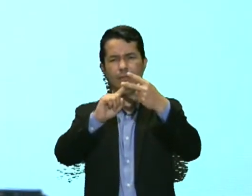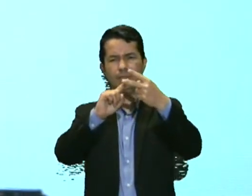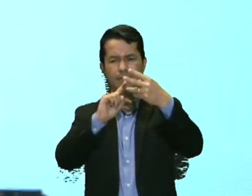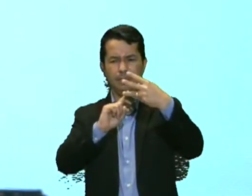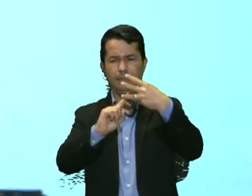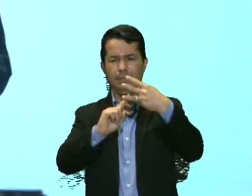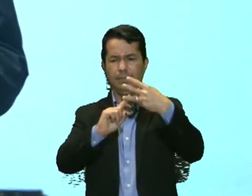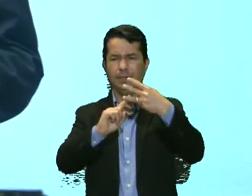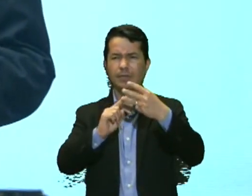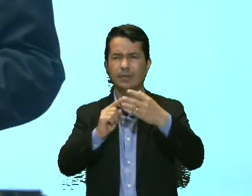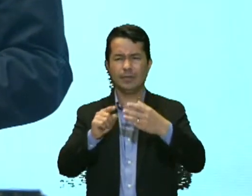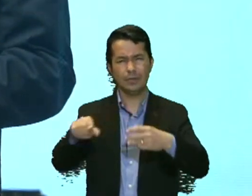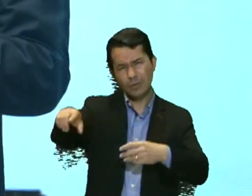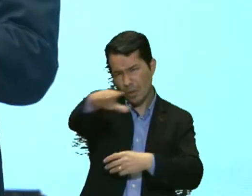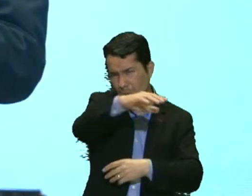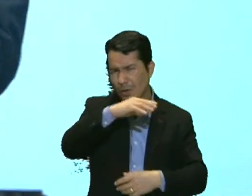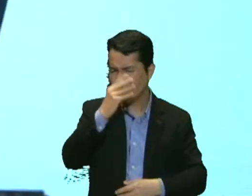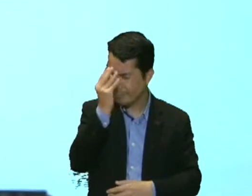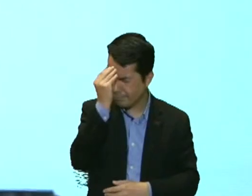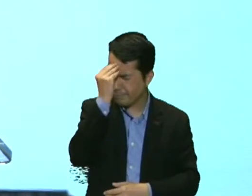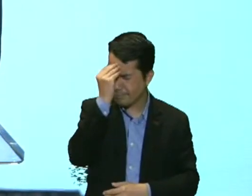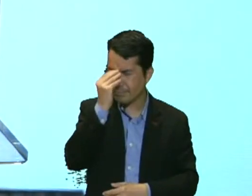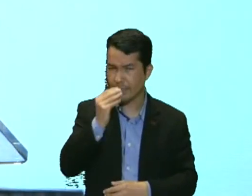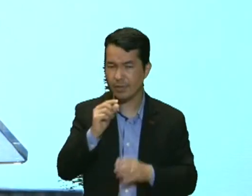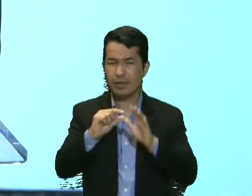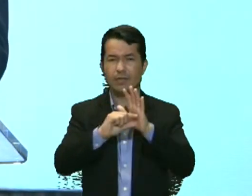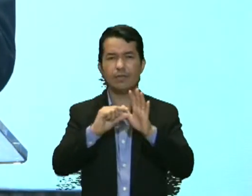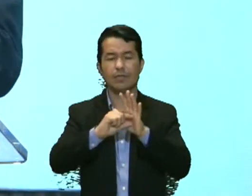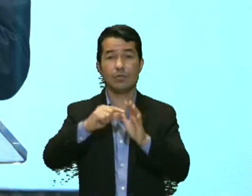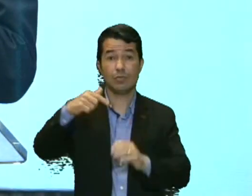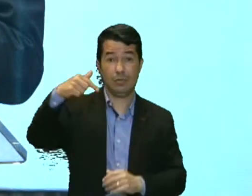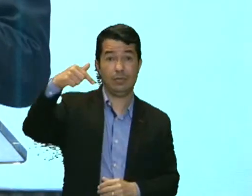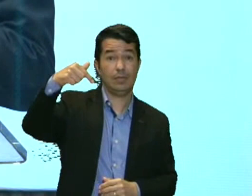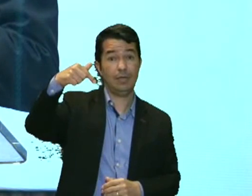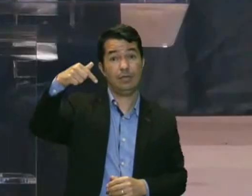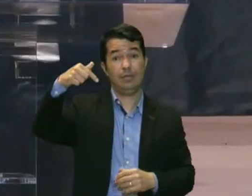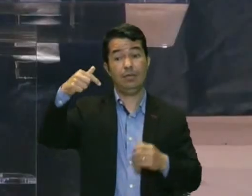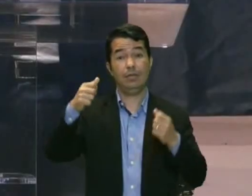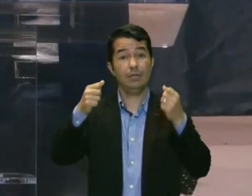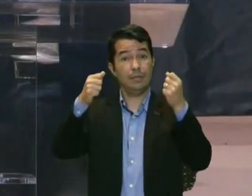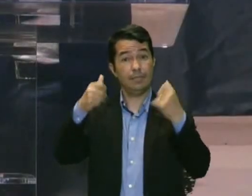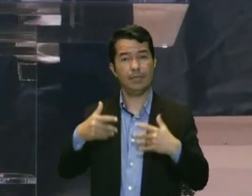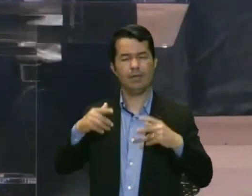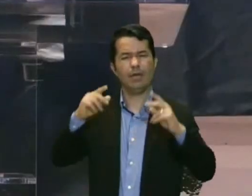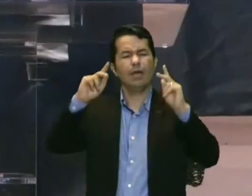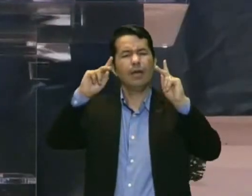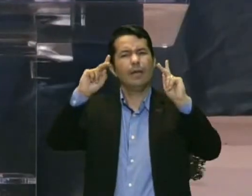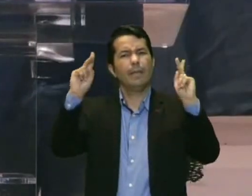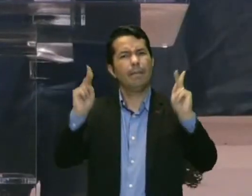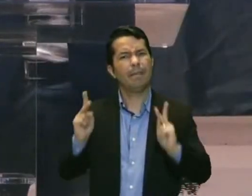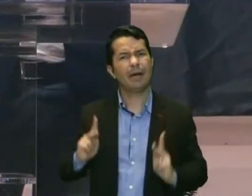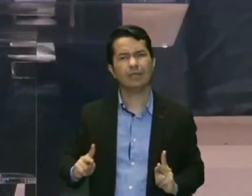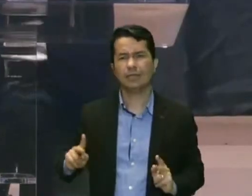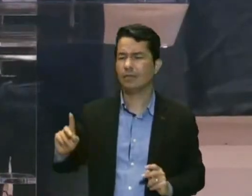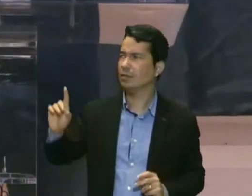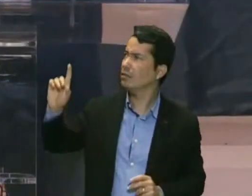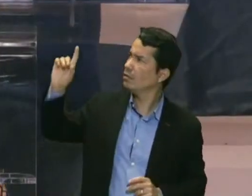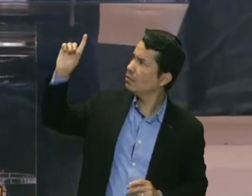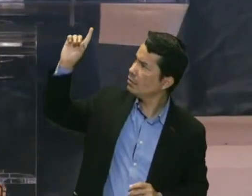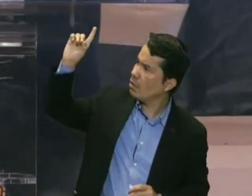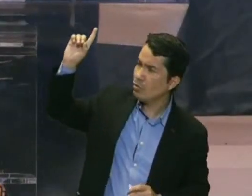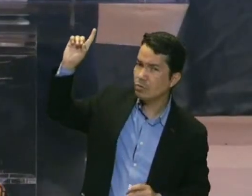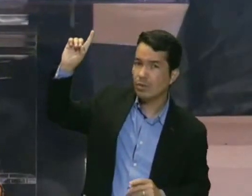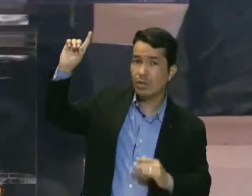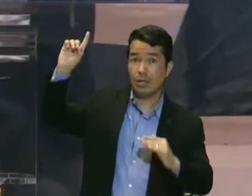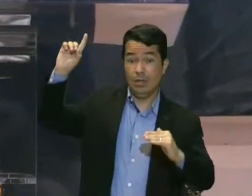você. Eu encontro no verso 7, que diz assim: e a paz de Deus, que ultrapassa todo